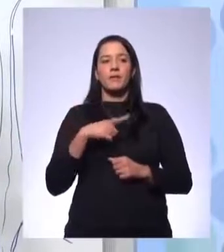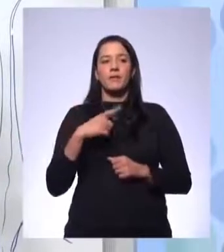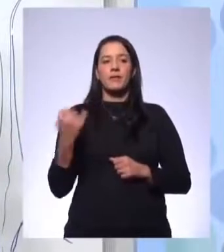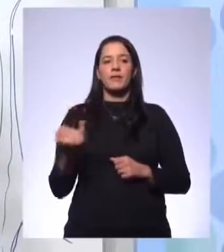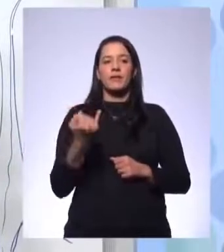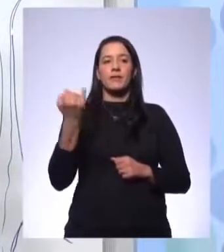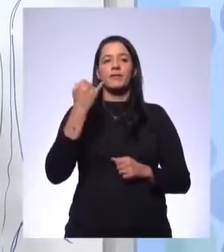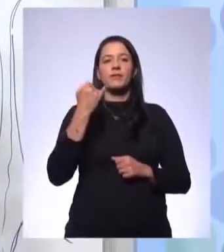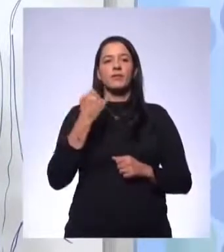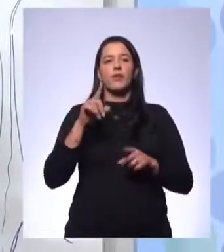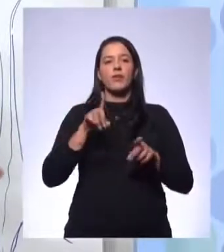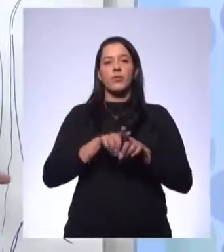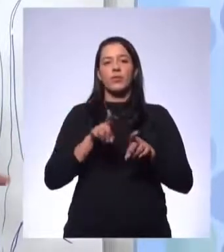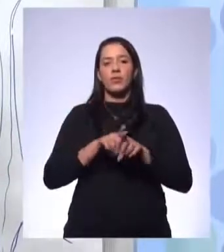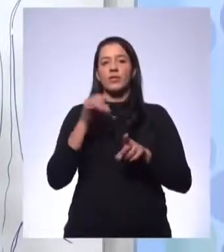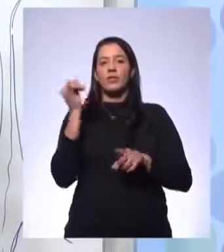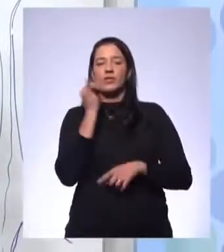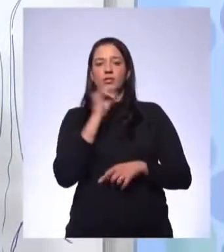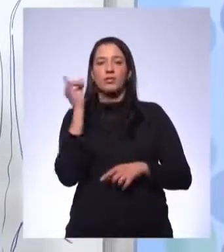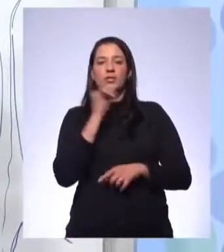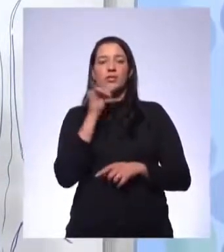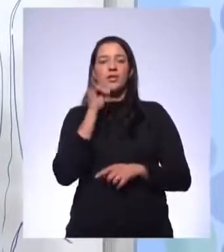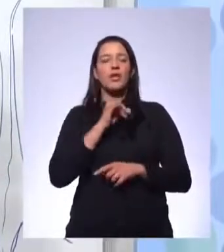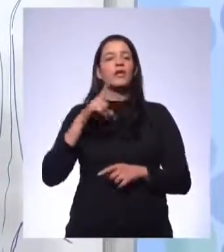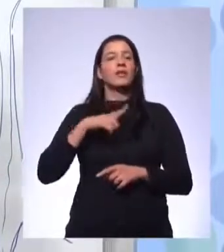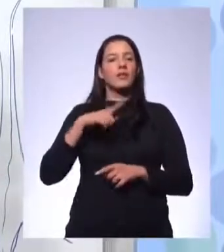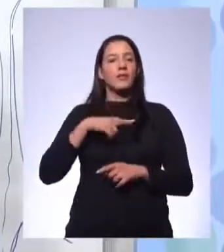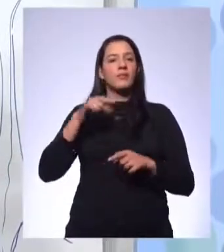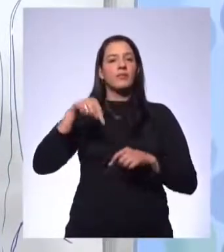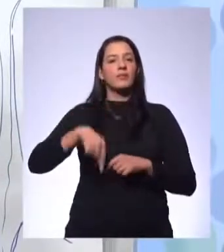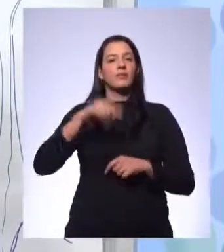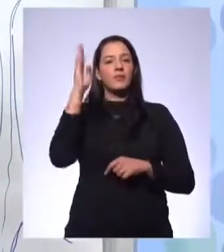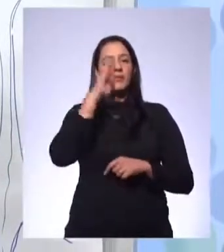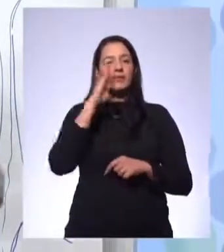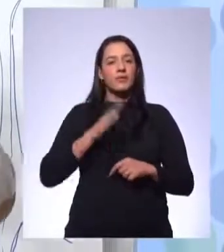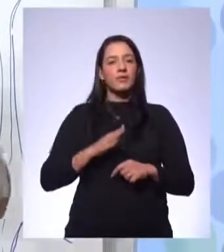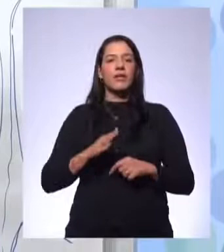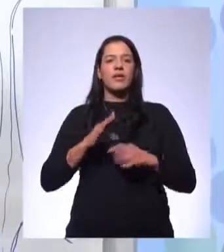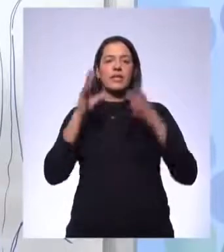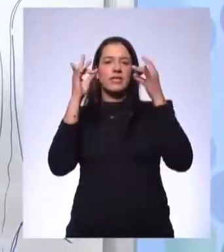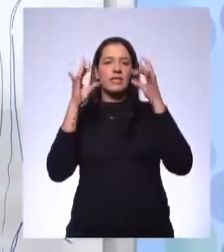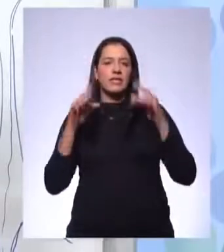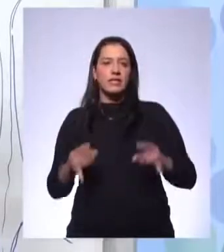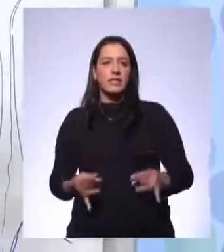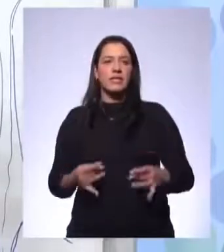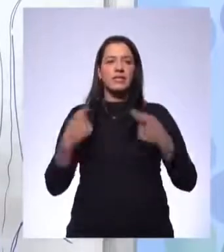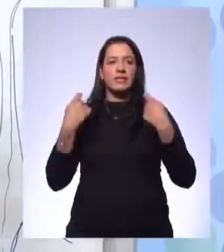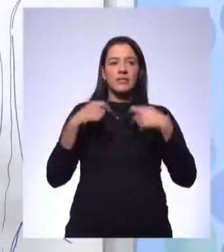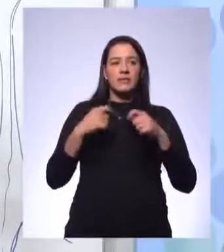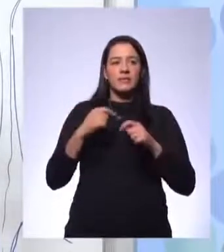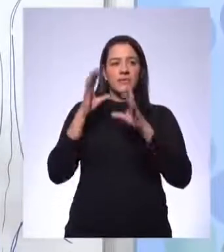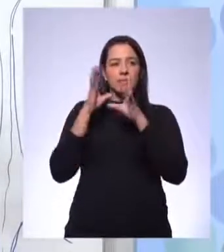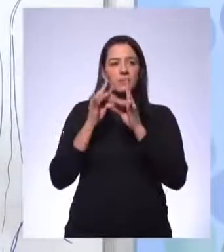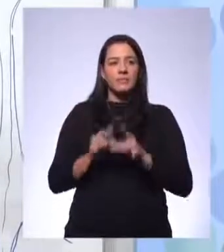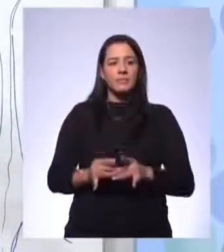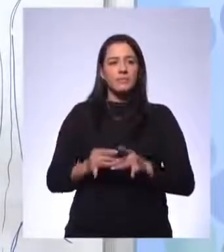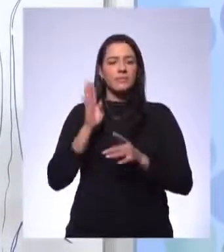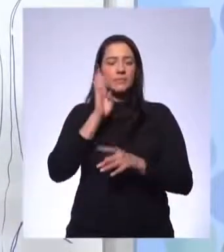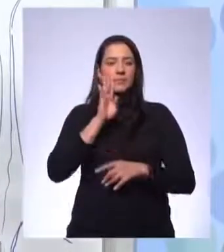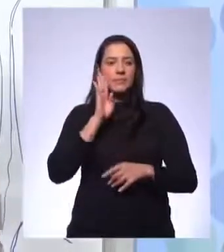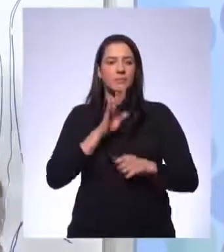água é gerar energia, porque aqui no Brasil que a gente tem a usina hidrelétrica. Está vendo como são um monte de detalhes que a gente precisa amarrar aí, legal? Agora